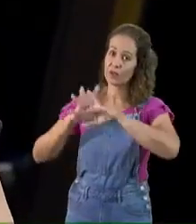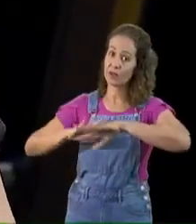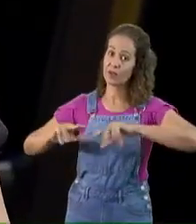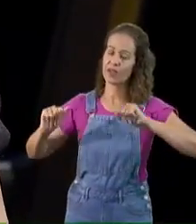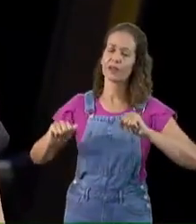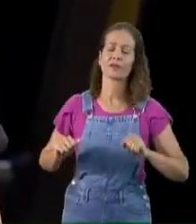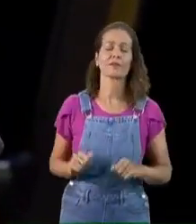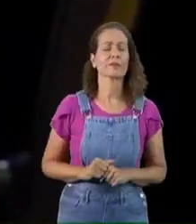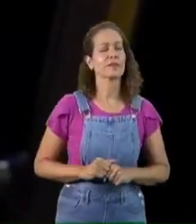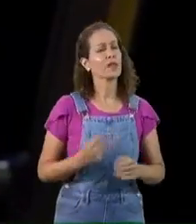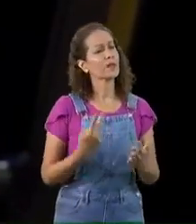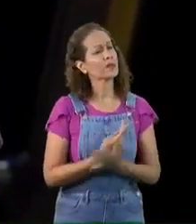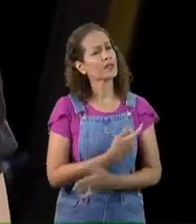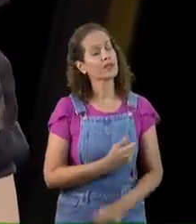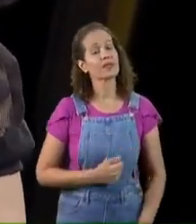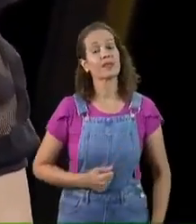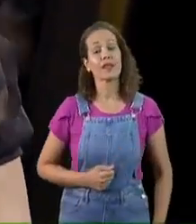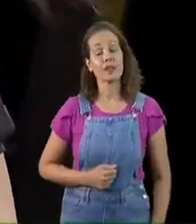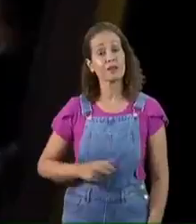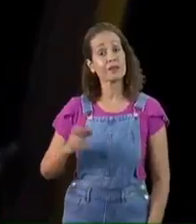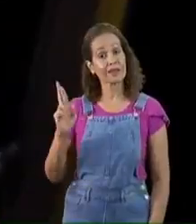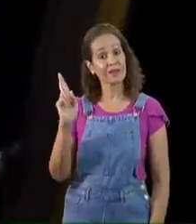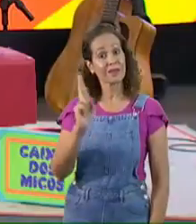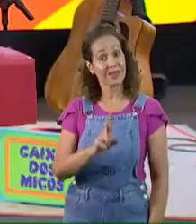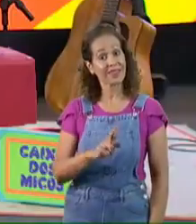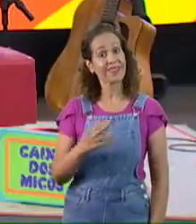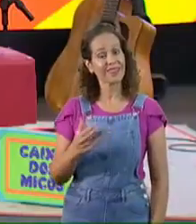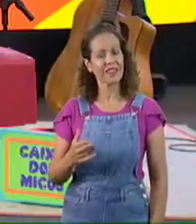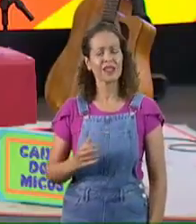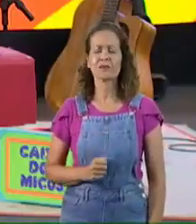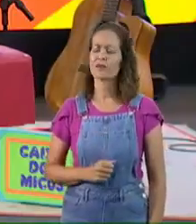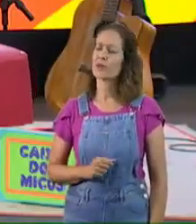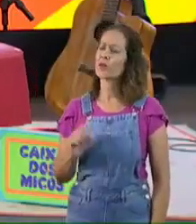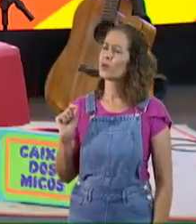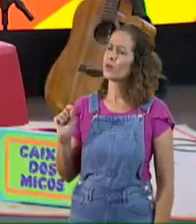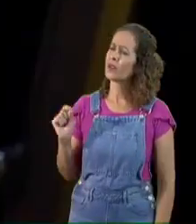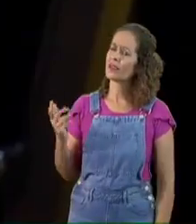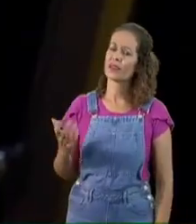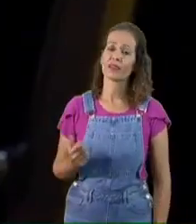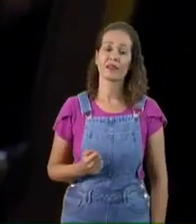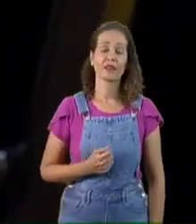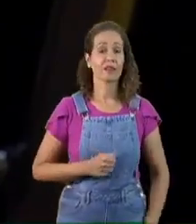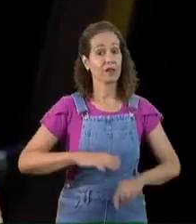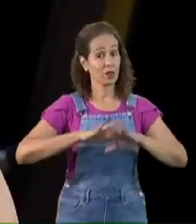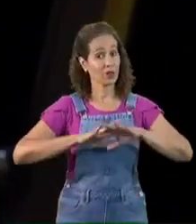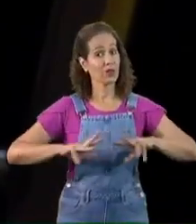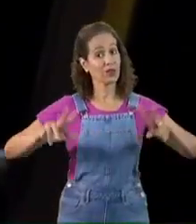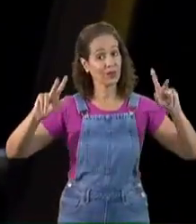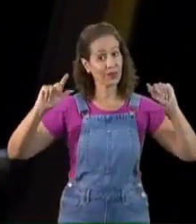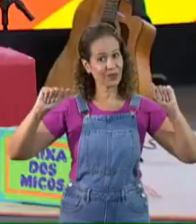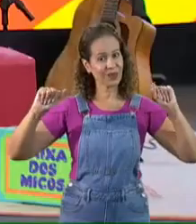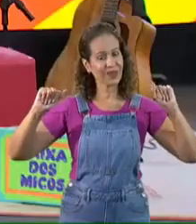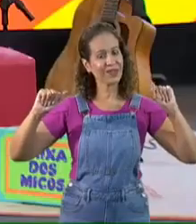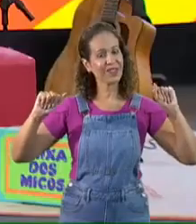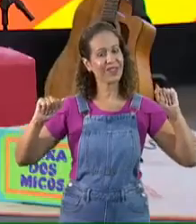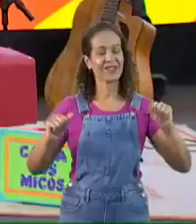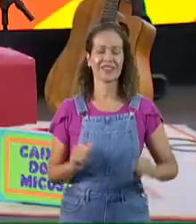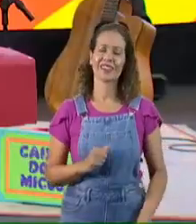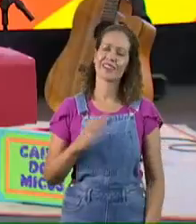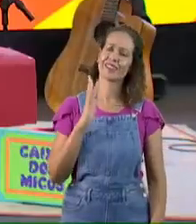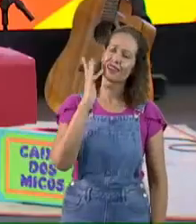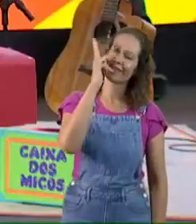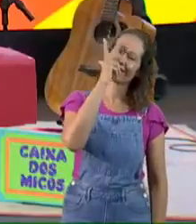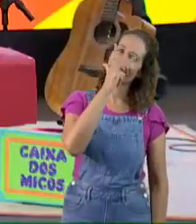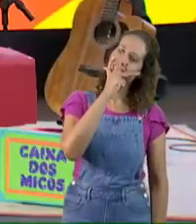aconteceu? Ele respondeu. Respondeu com o quê? Respondeu e curou ela. Ai, que